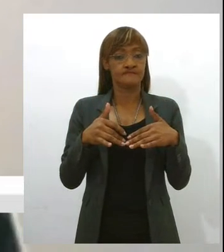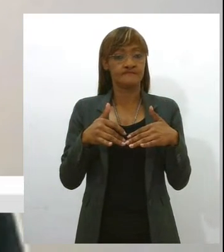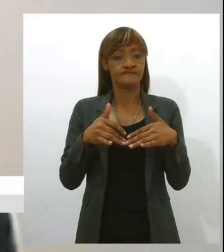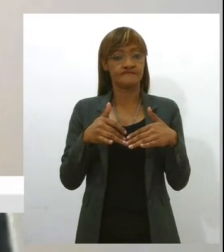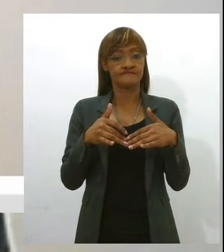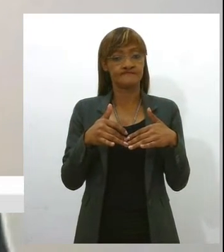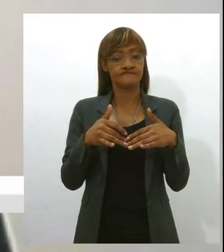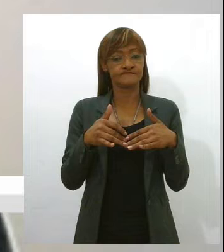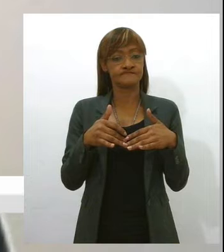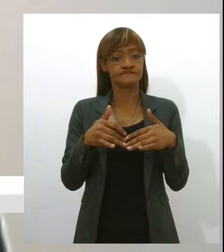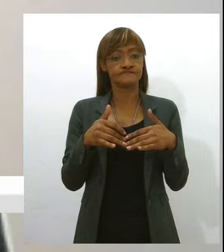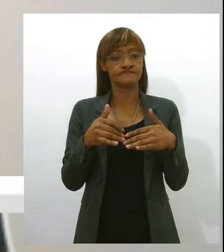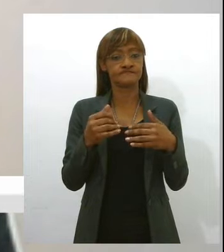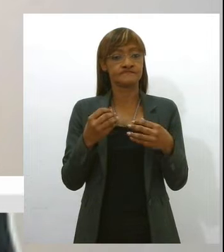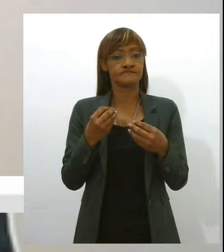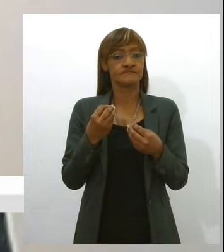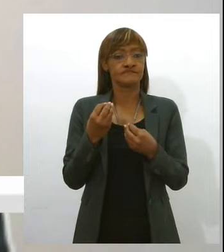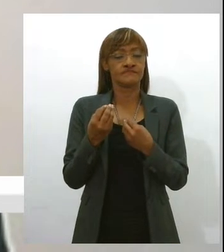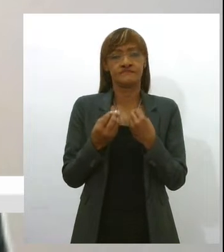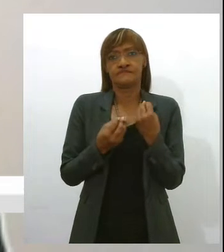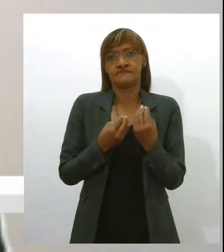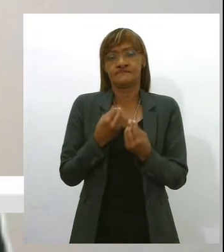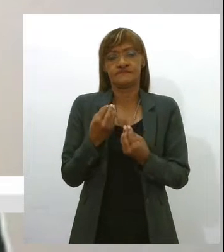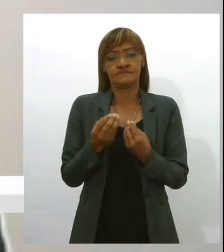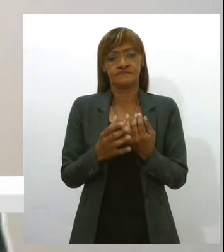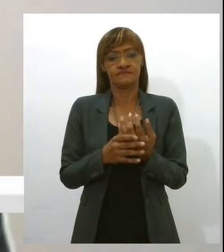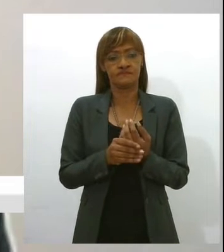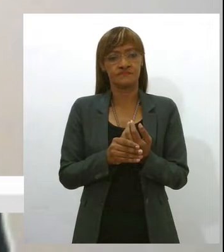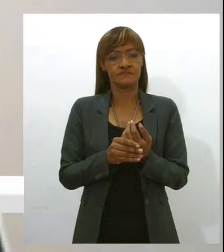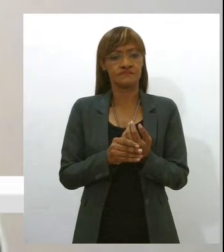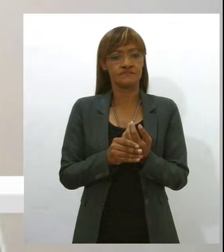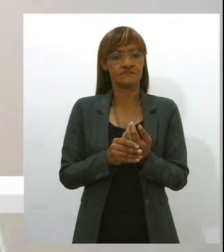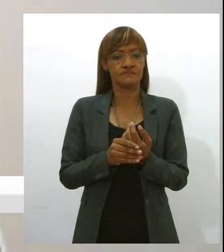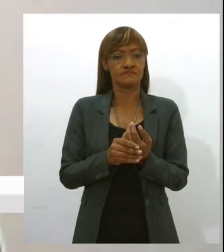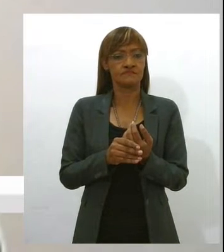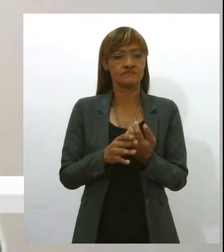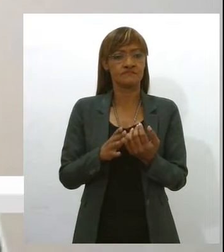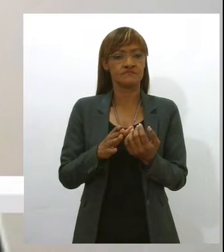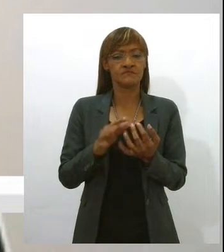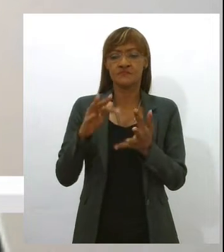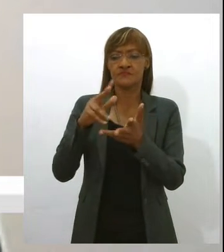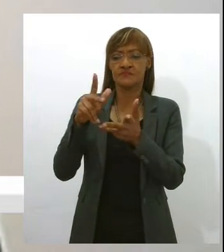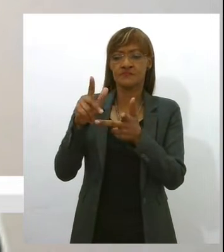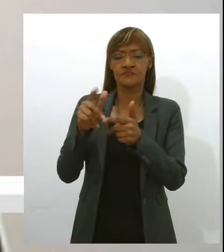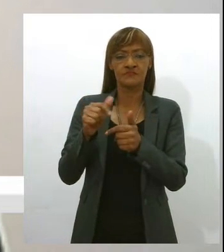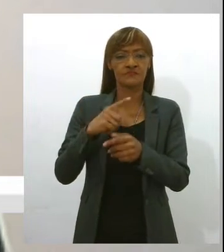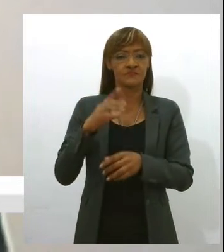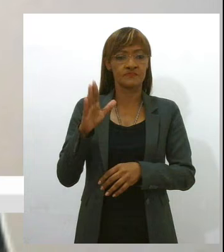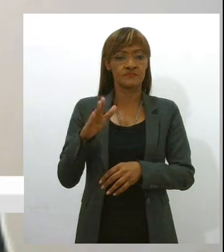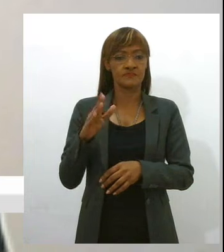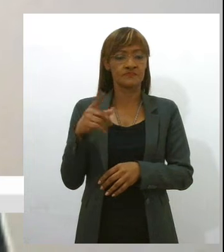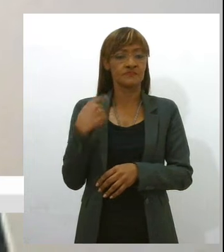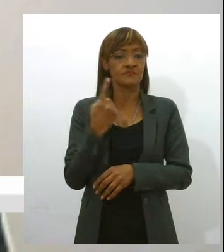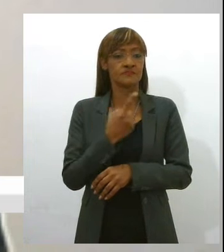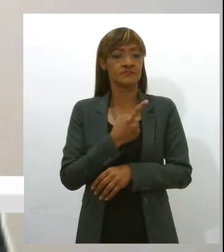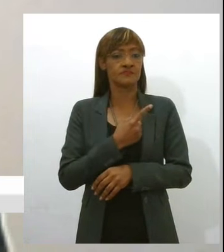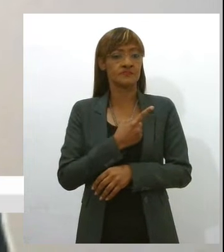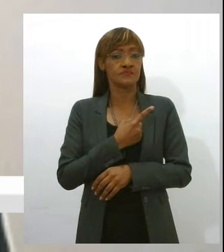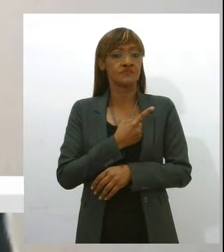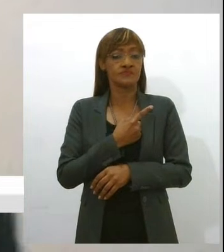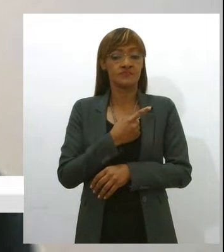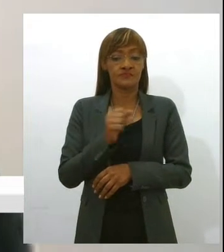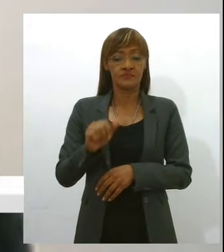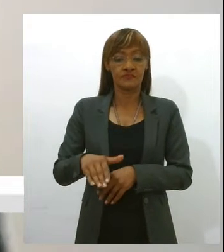essa postura da gente contra o mundo, assim, né? A gente cresceu meio que nessa perspectiva de aprender